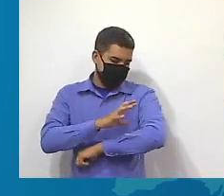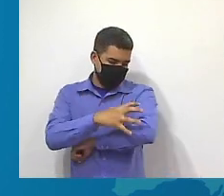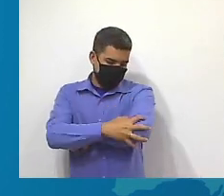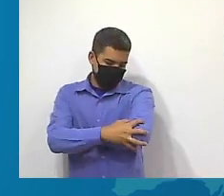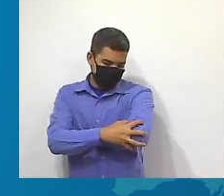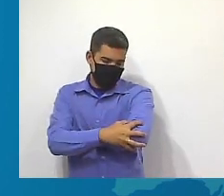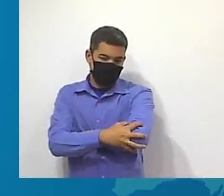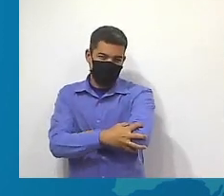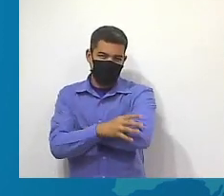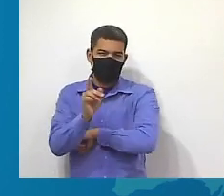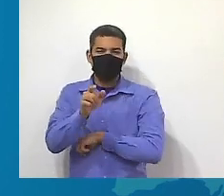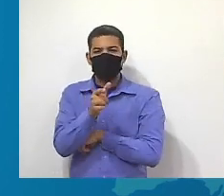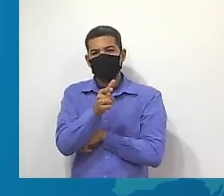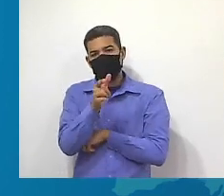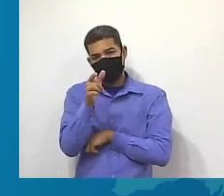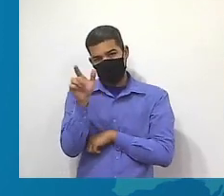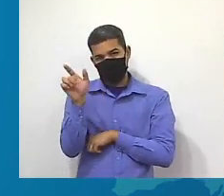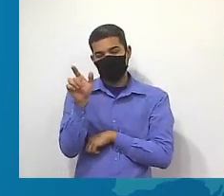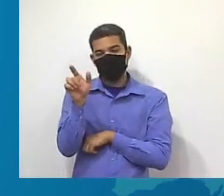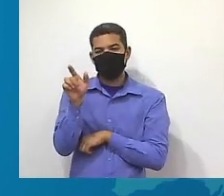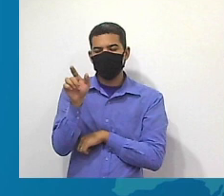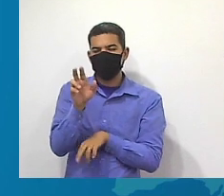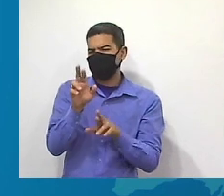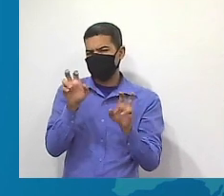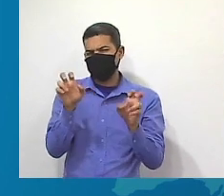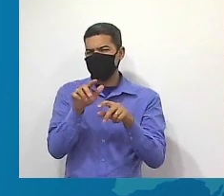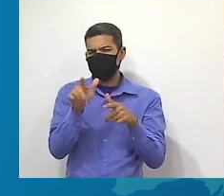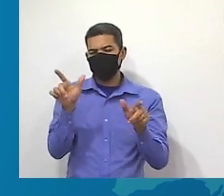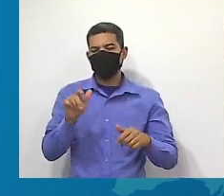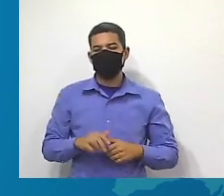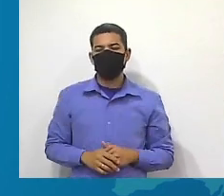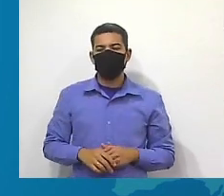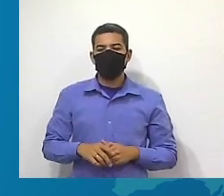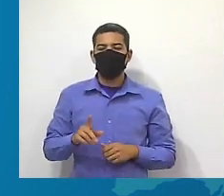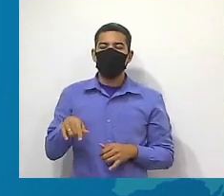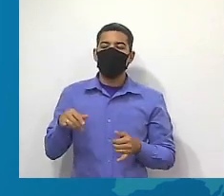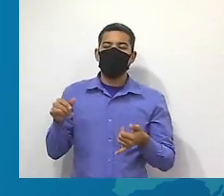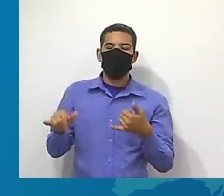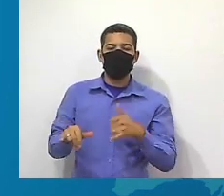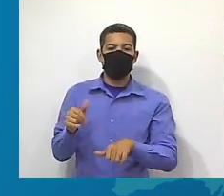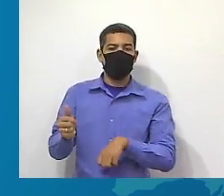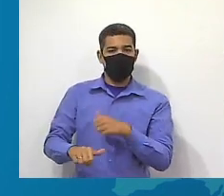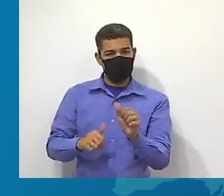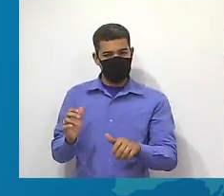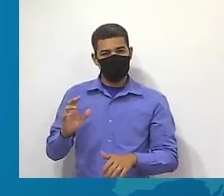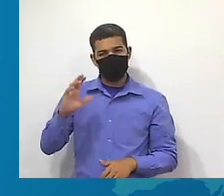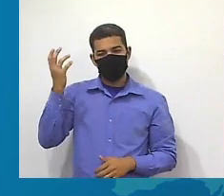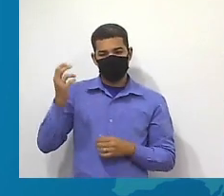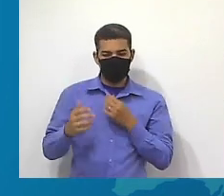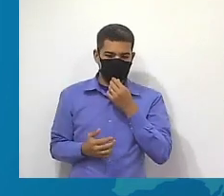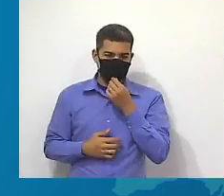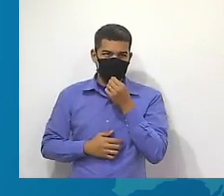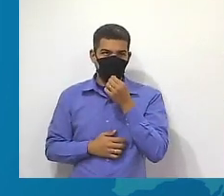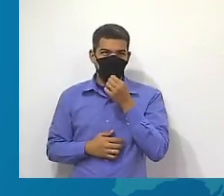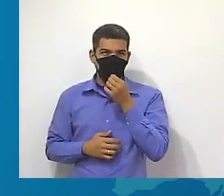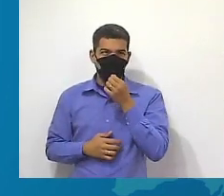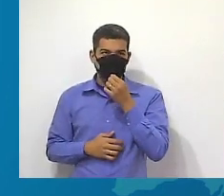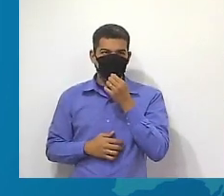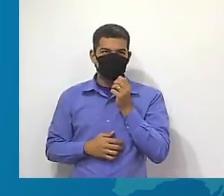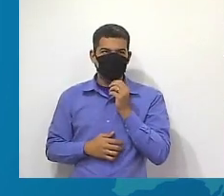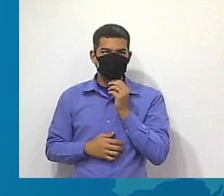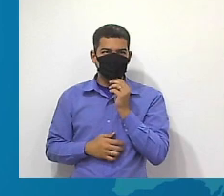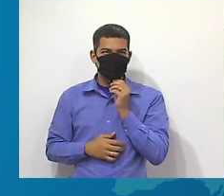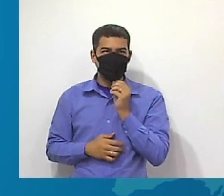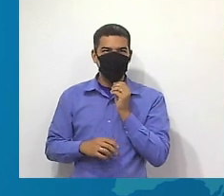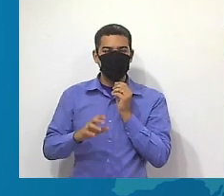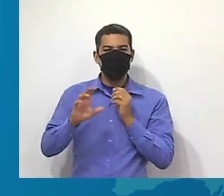uma outra questão. Ali o que eu tenho são reações químicas acontecendo. Então, veja o